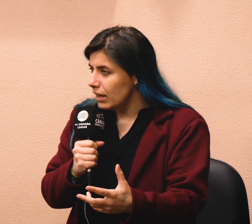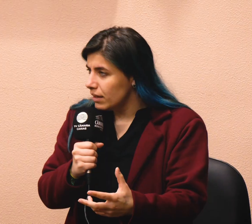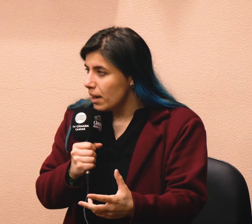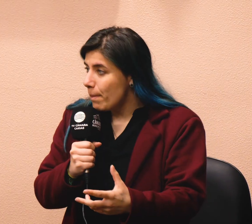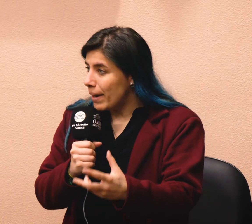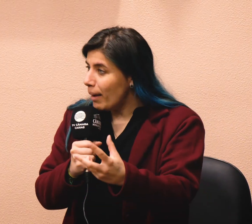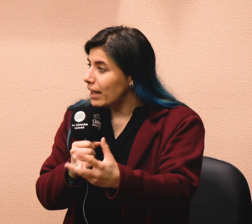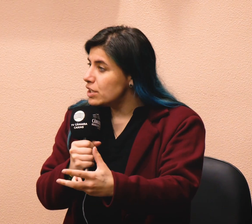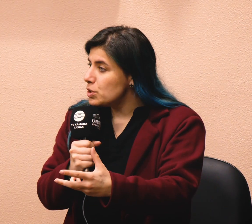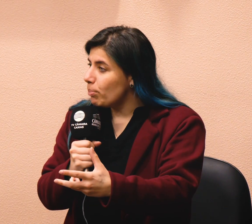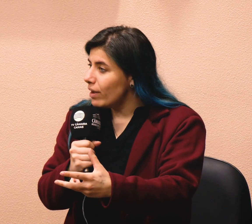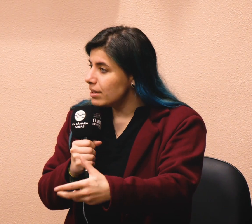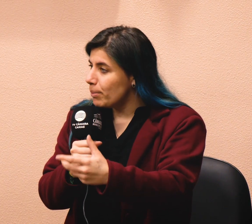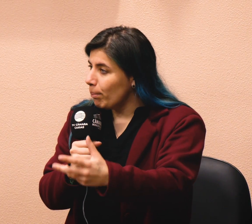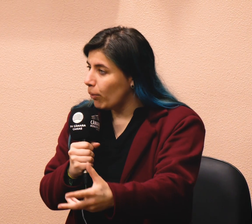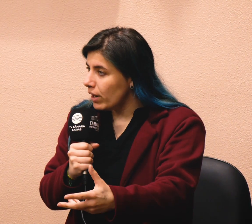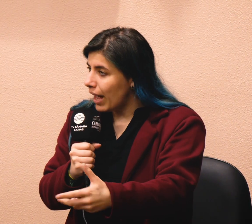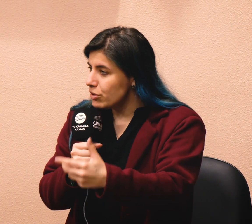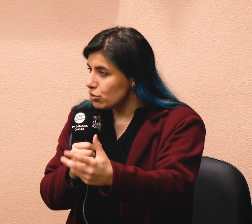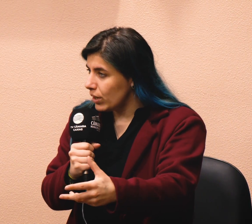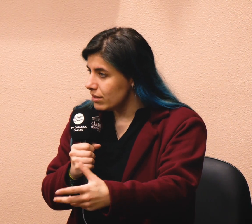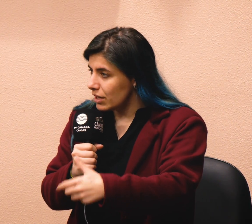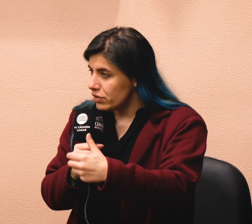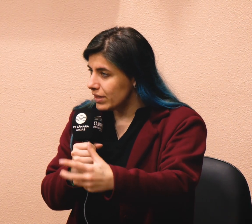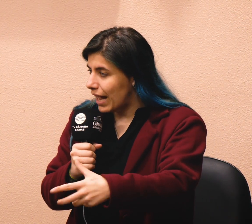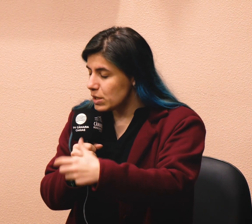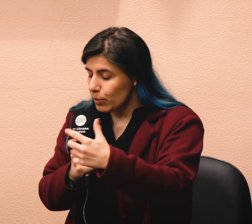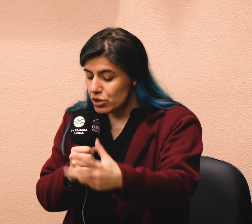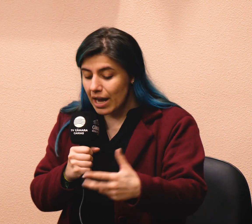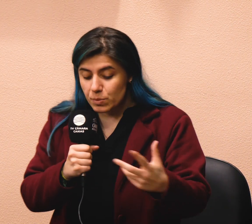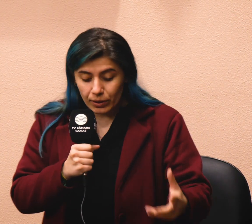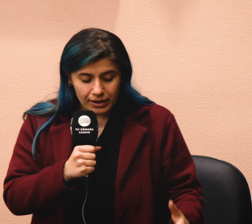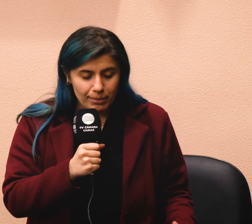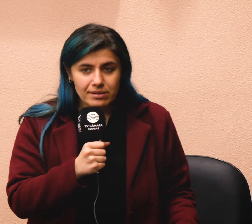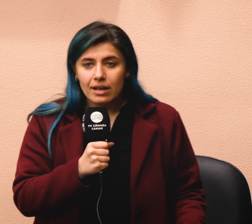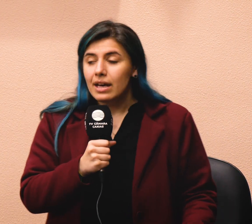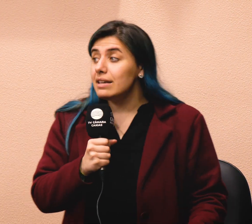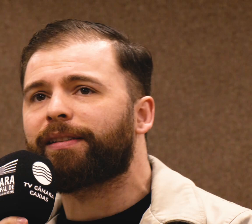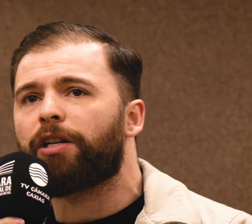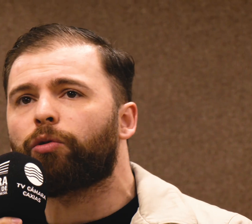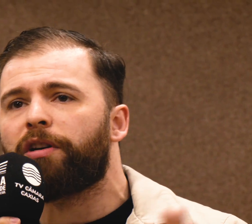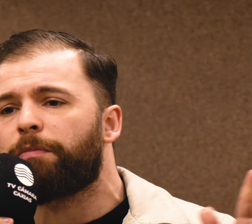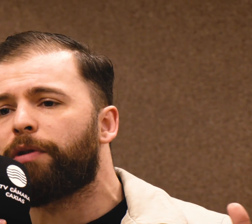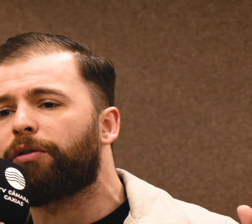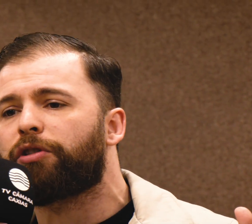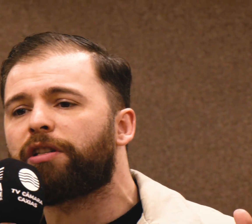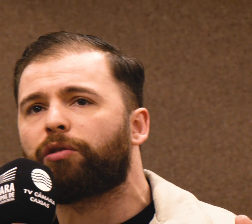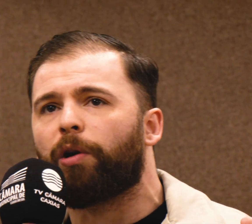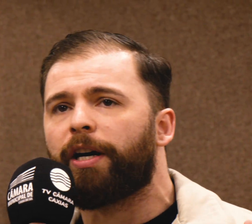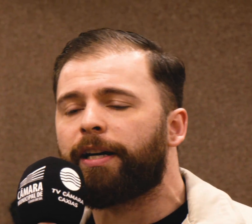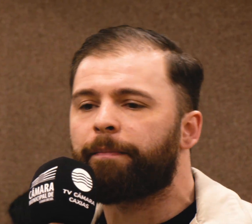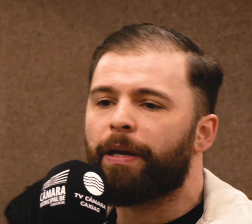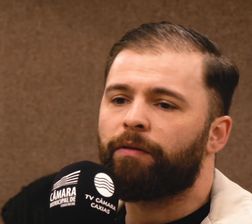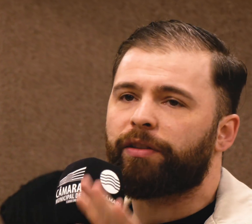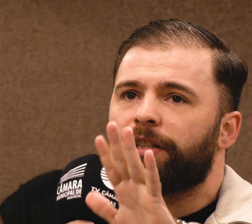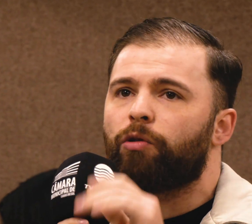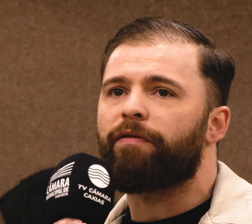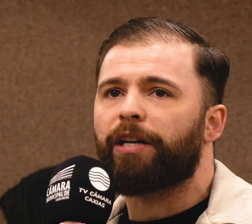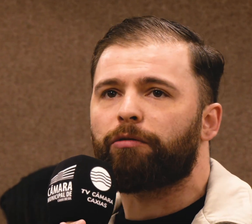do programa de residência multiprofissional. A iniciativa fortalece a formação prática